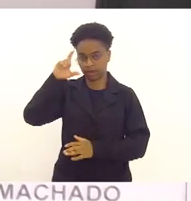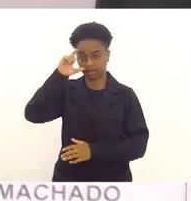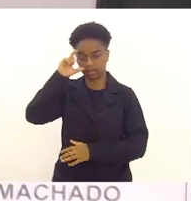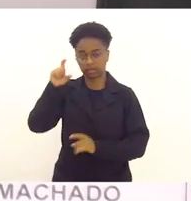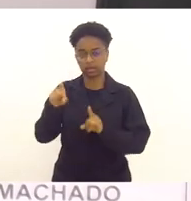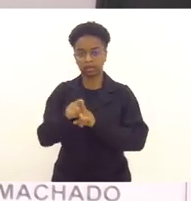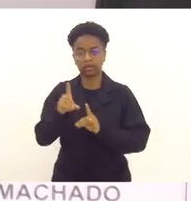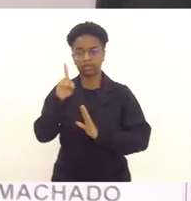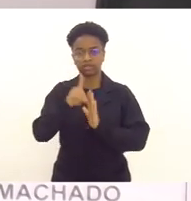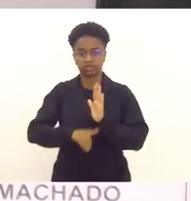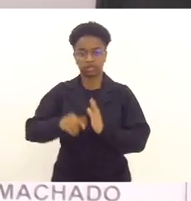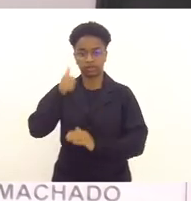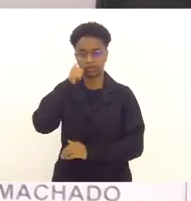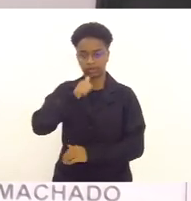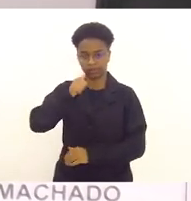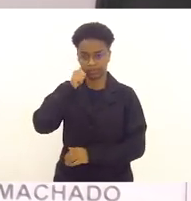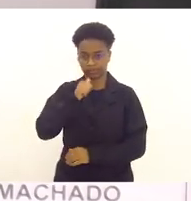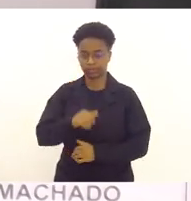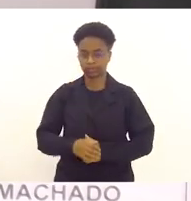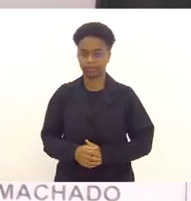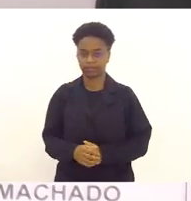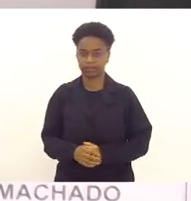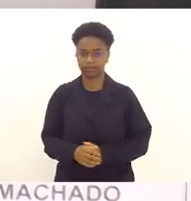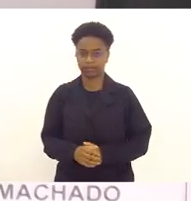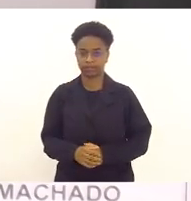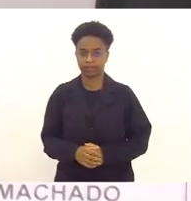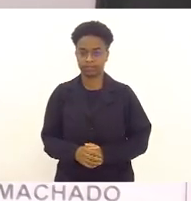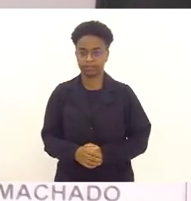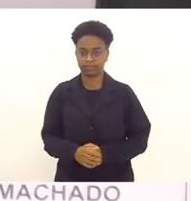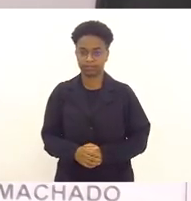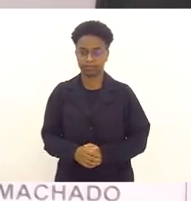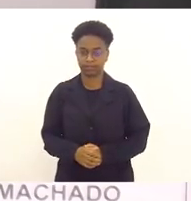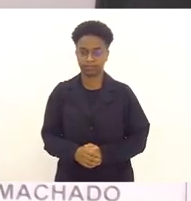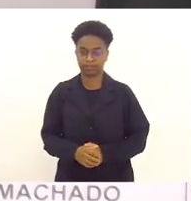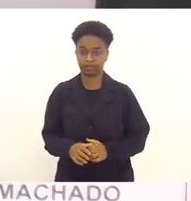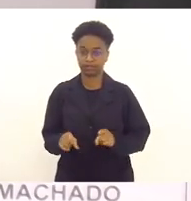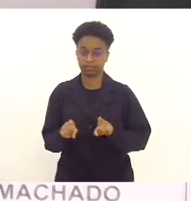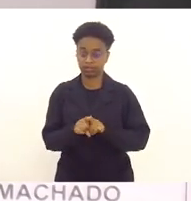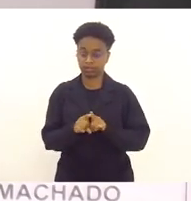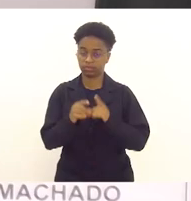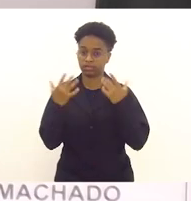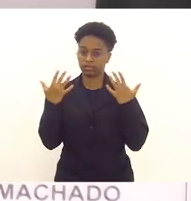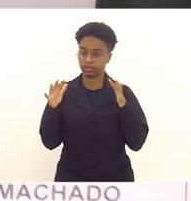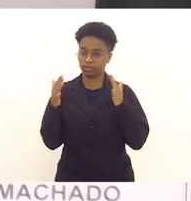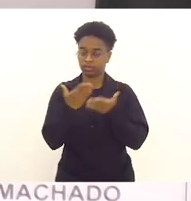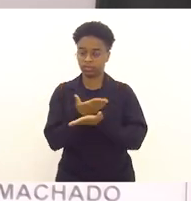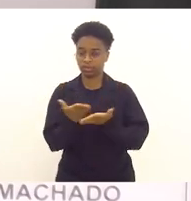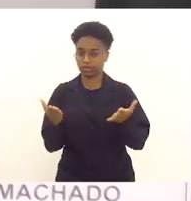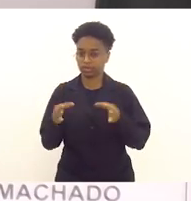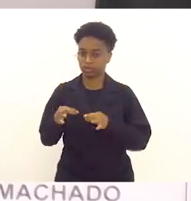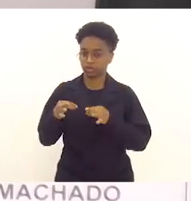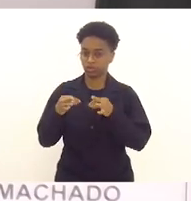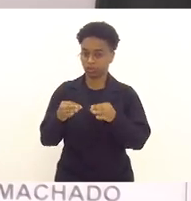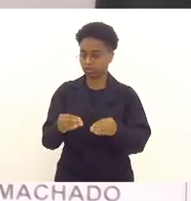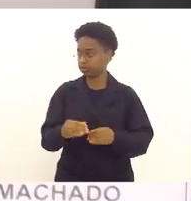Penha os direitos da mulher e parabenizo a todos